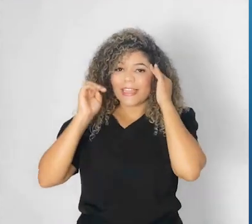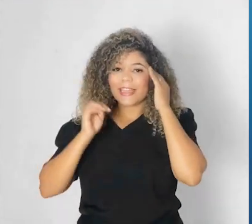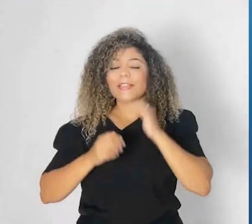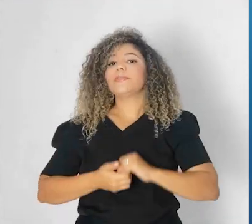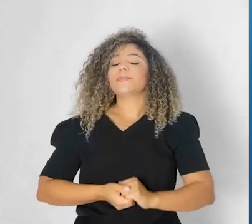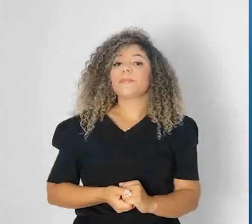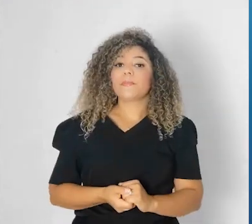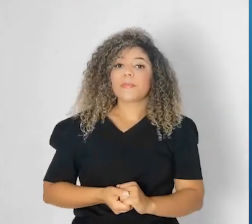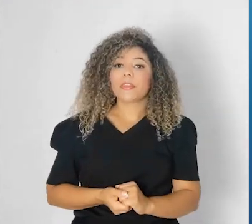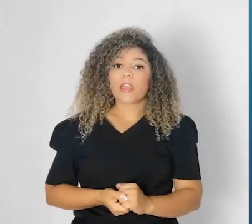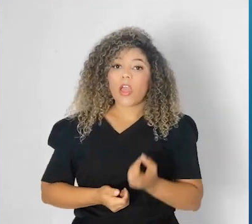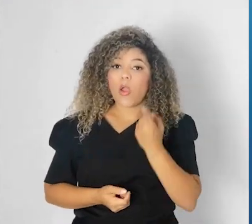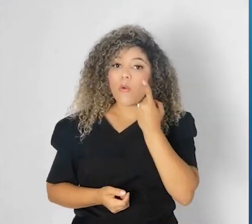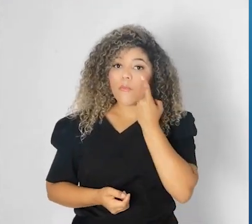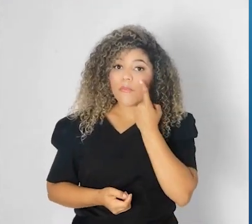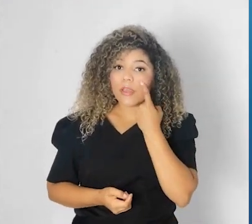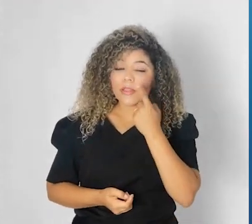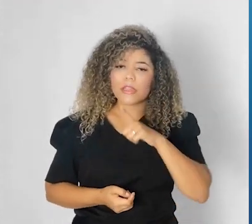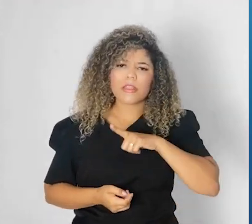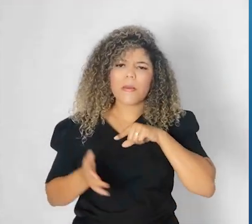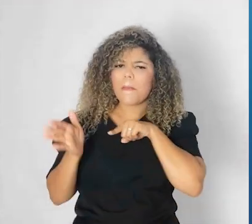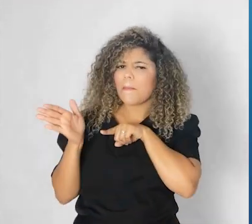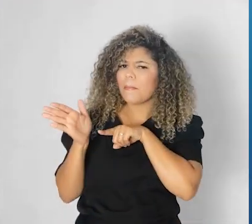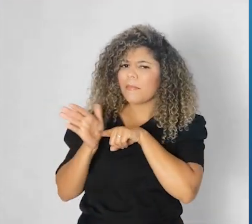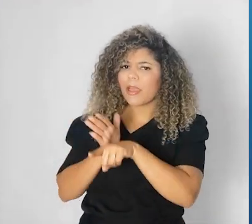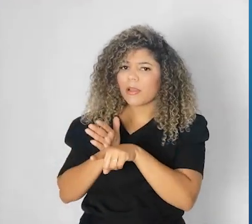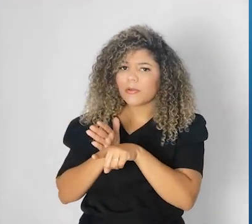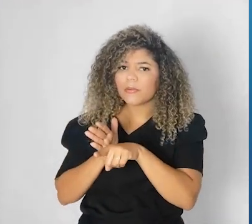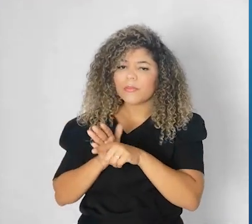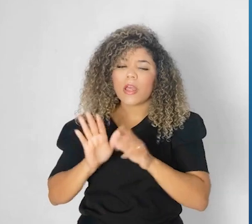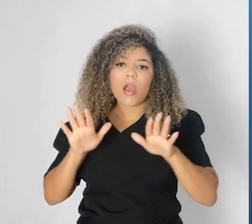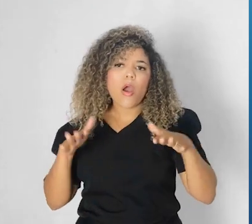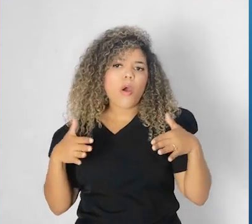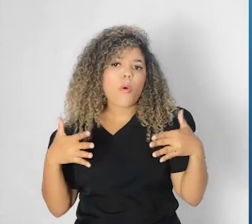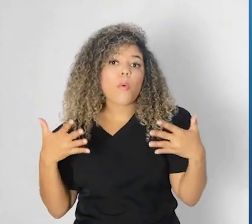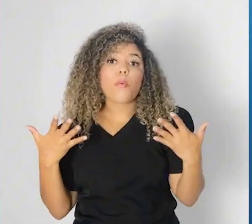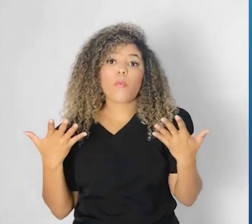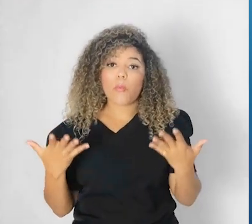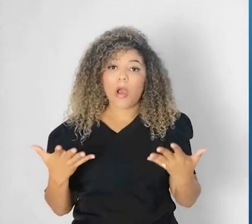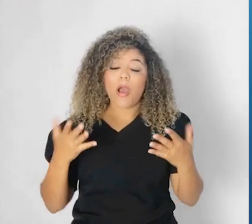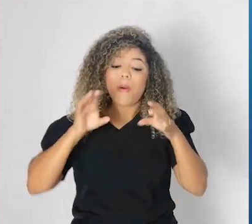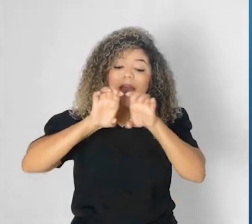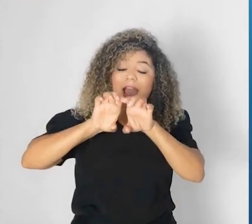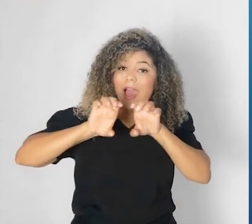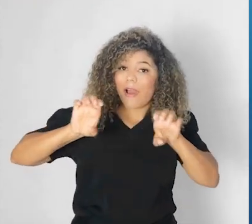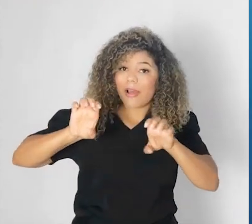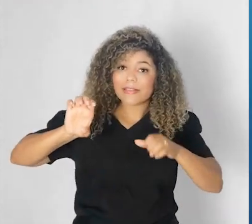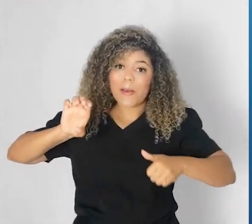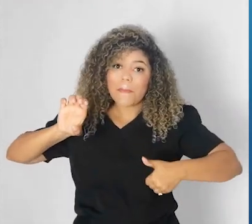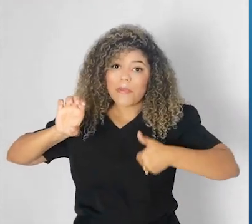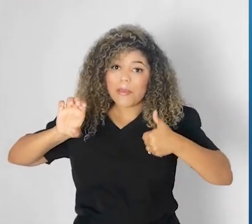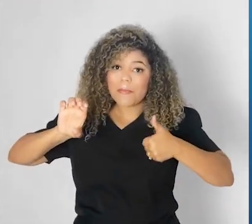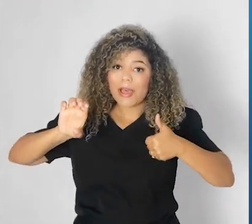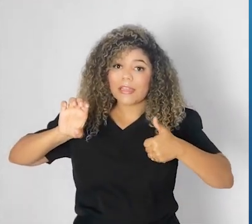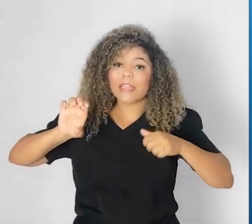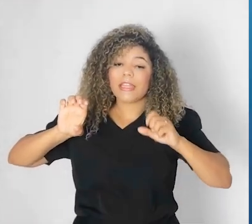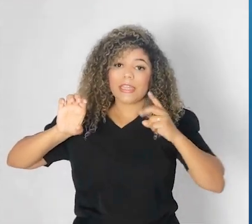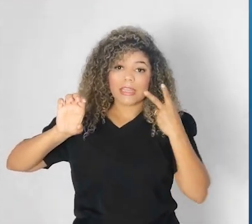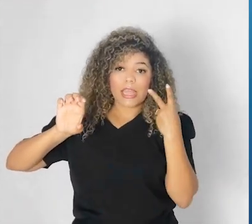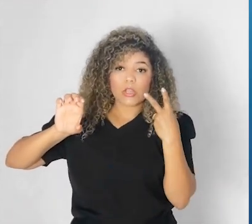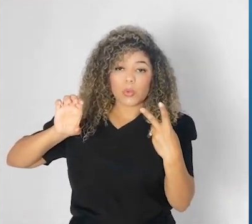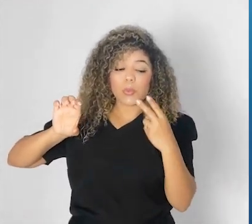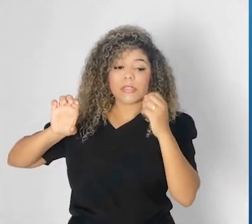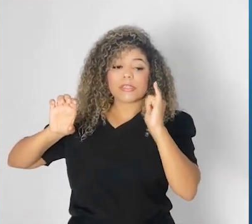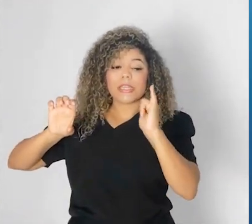perímetro. E olha só, tem uma pergunta. Qual é a equação do primeiro grau com duas